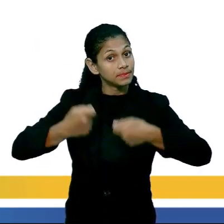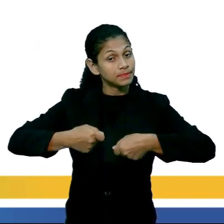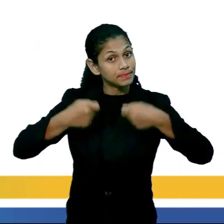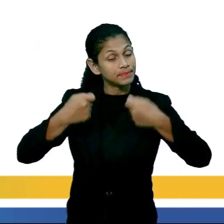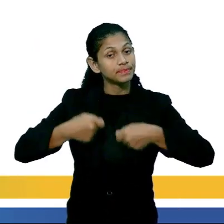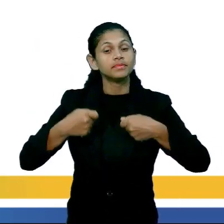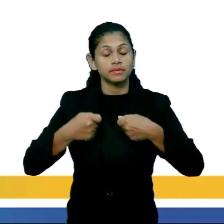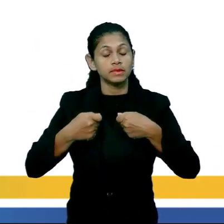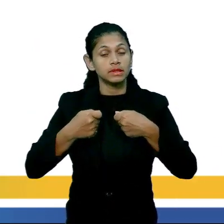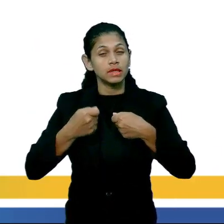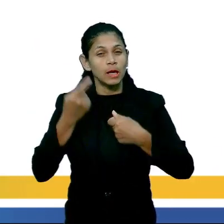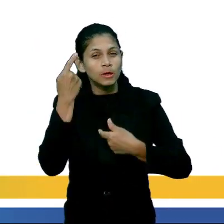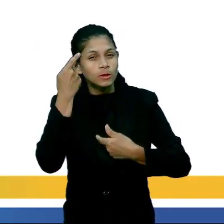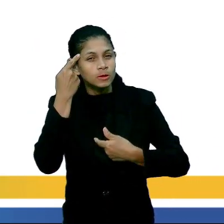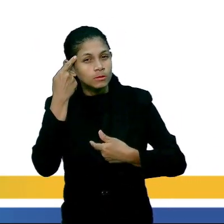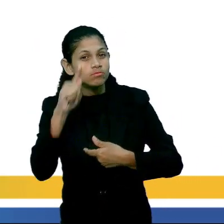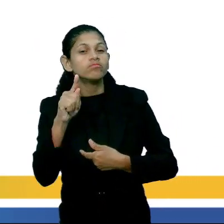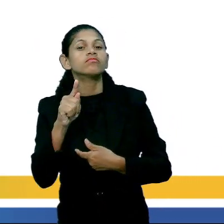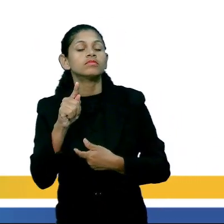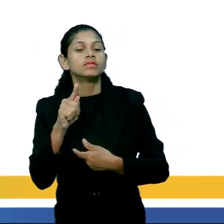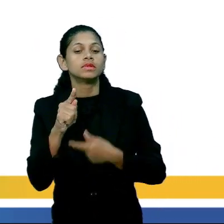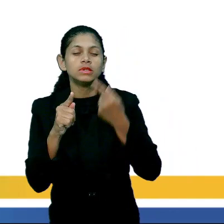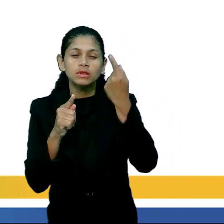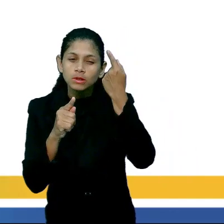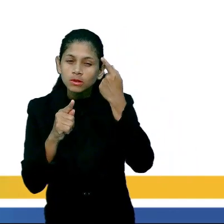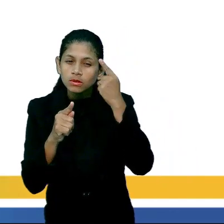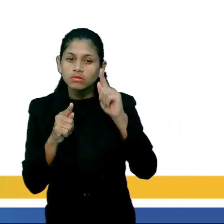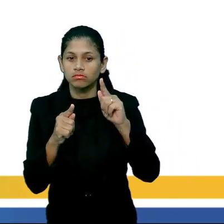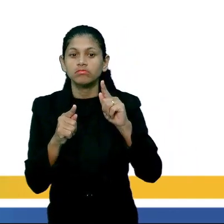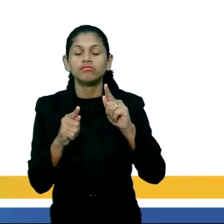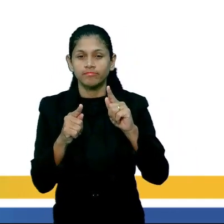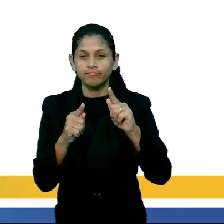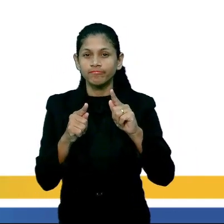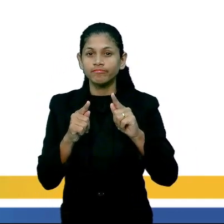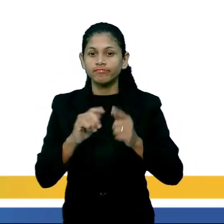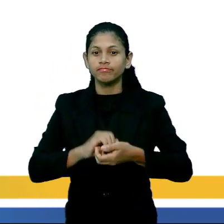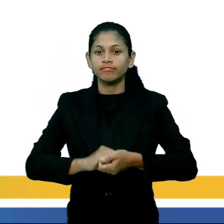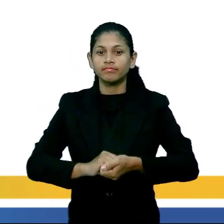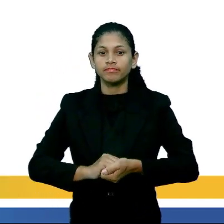de criar, Portuguese language materials,